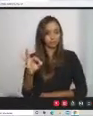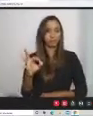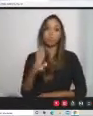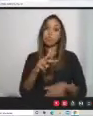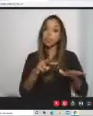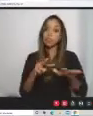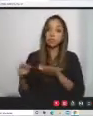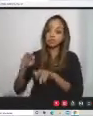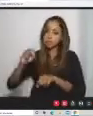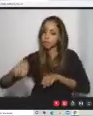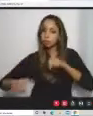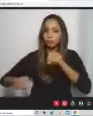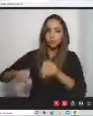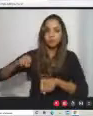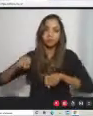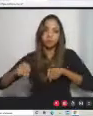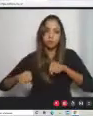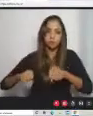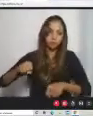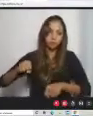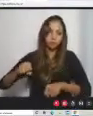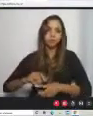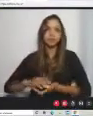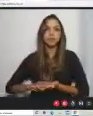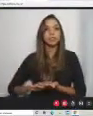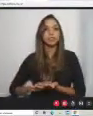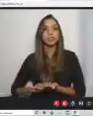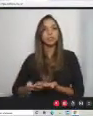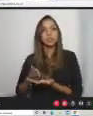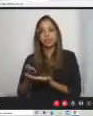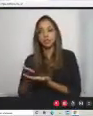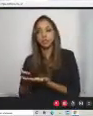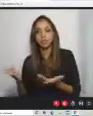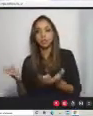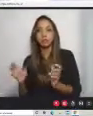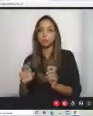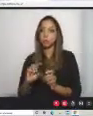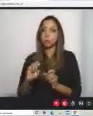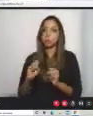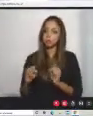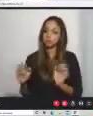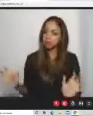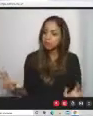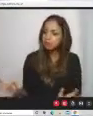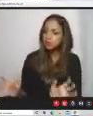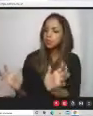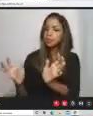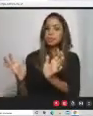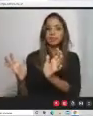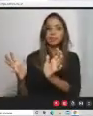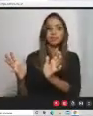ciclismo, para que a gente cada vez mais possa incentivar o cidadão na sua